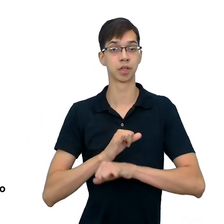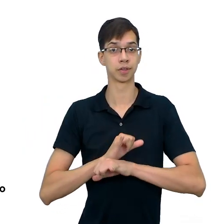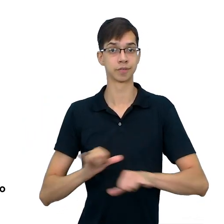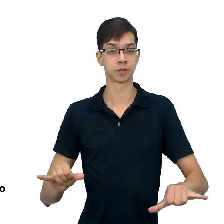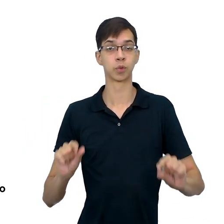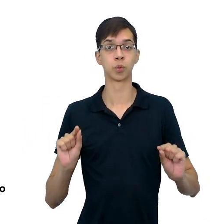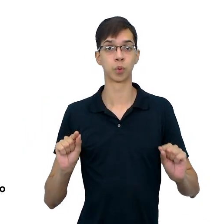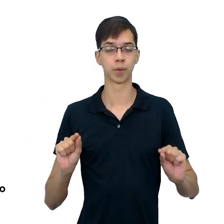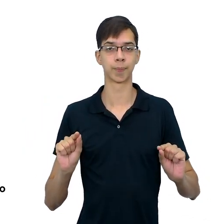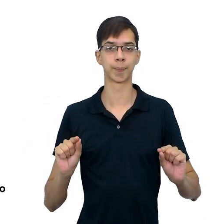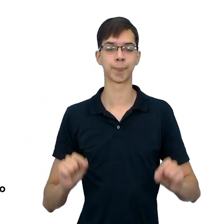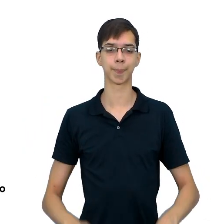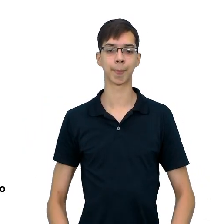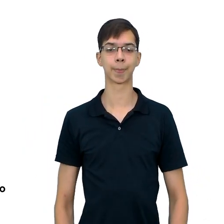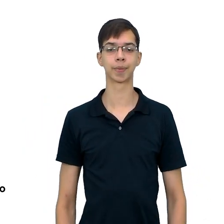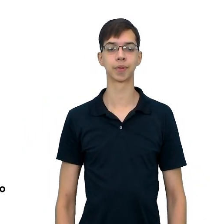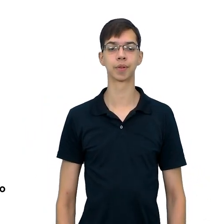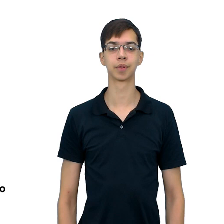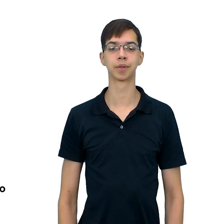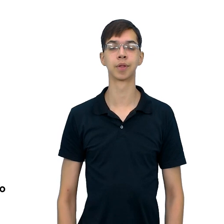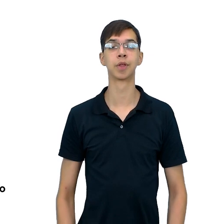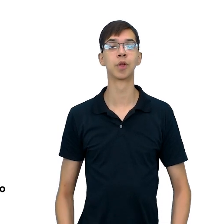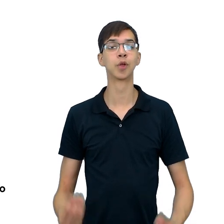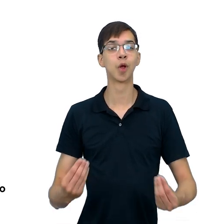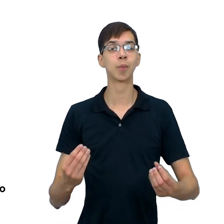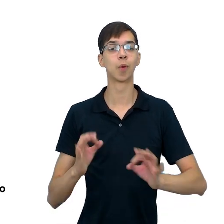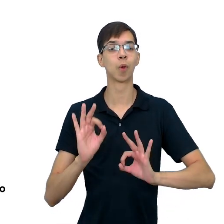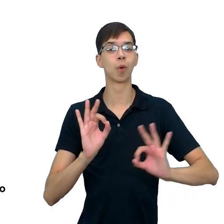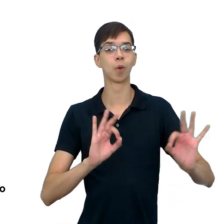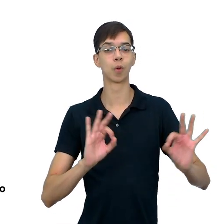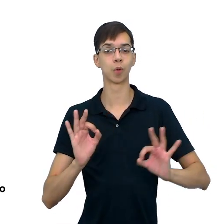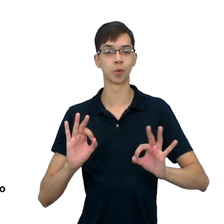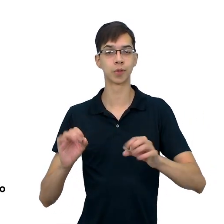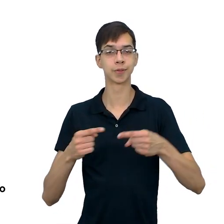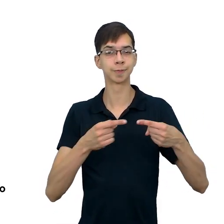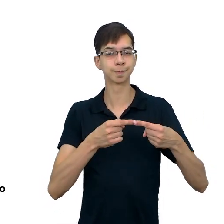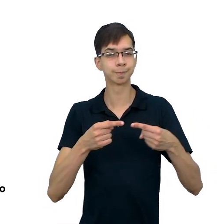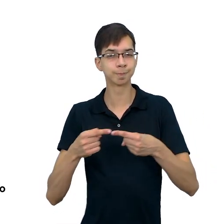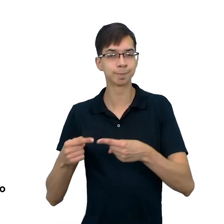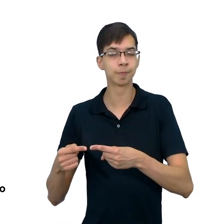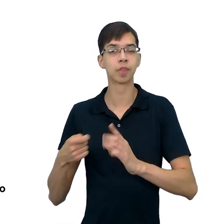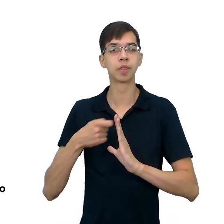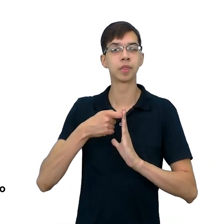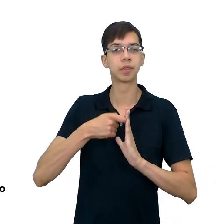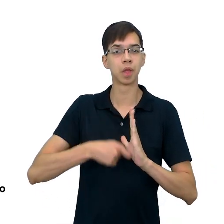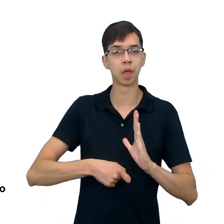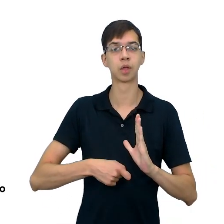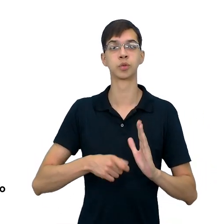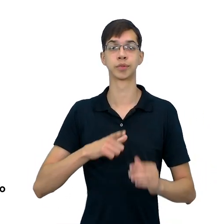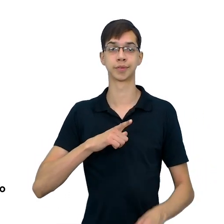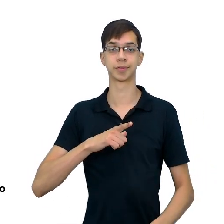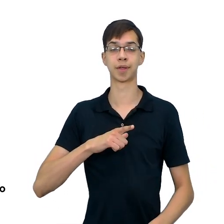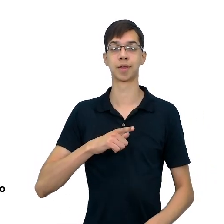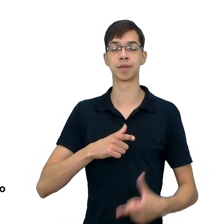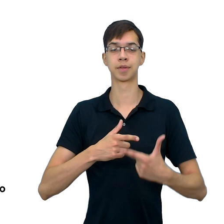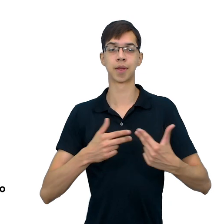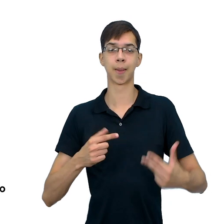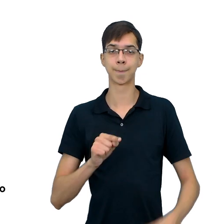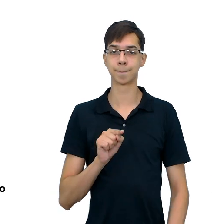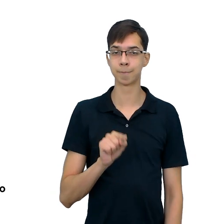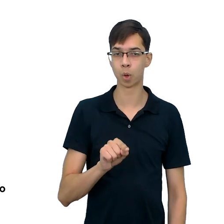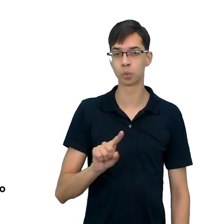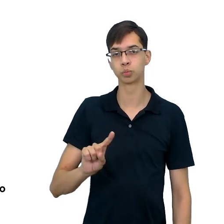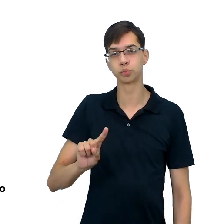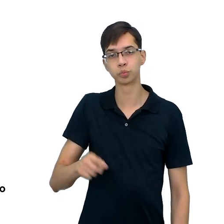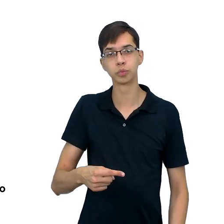os elementos notacionais na construção de sentido nos textos, né, pelo uso dos sinais de pontuação e também da sinalização